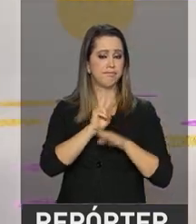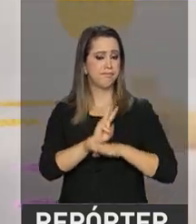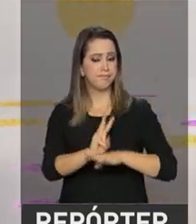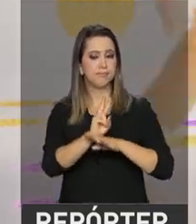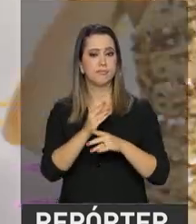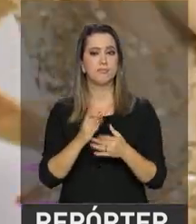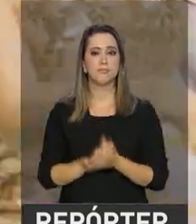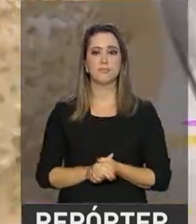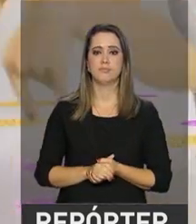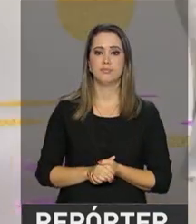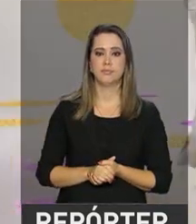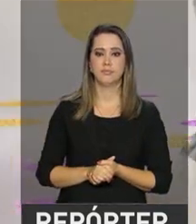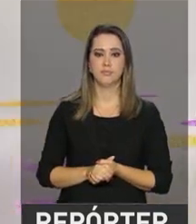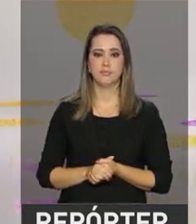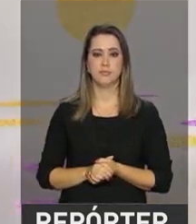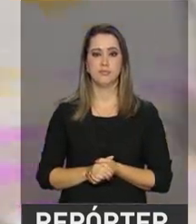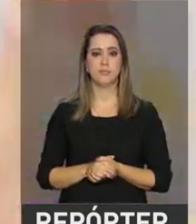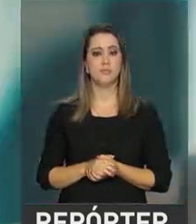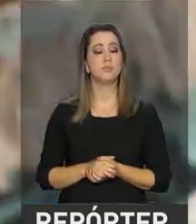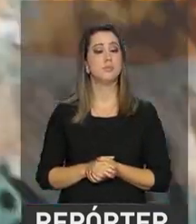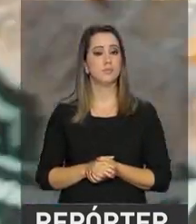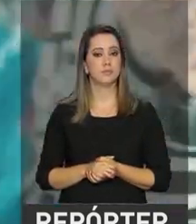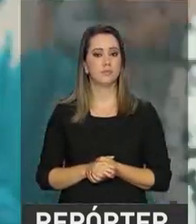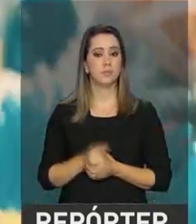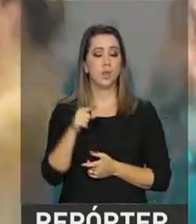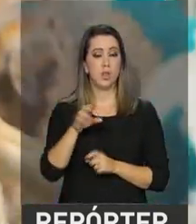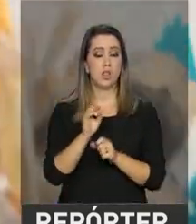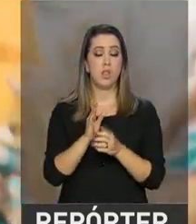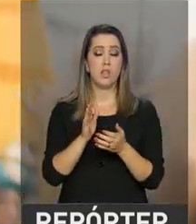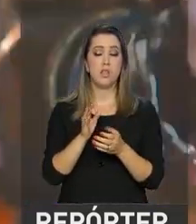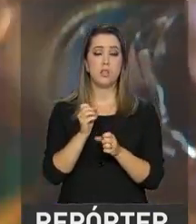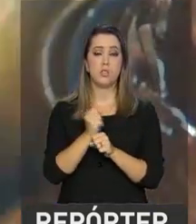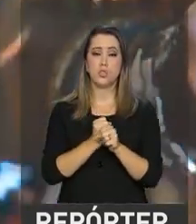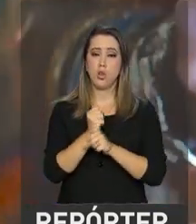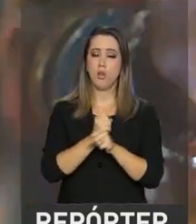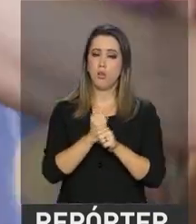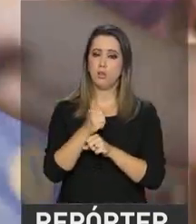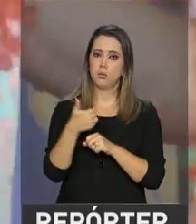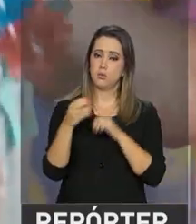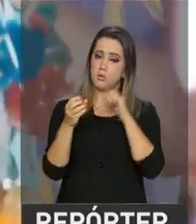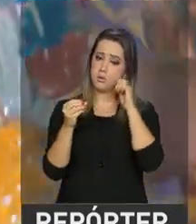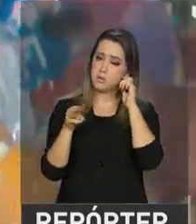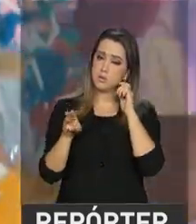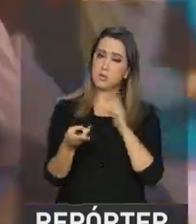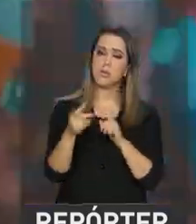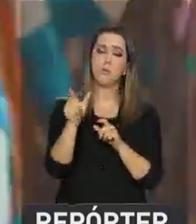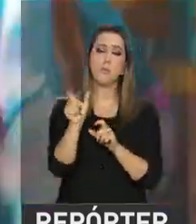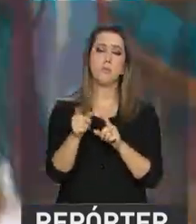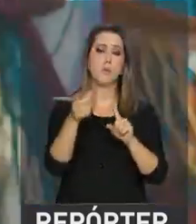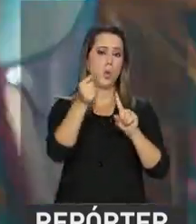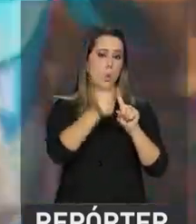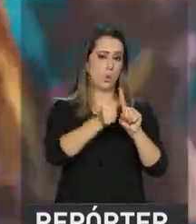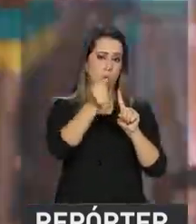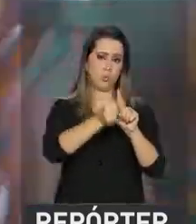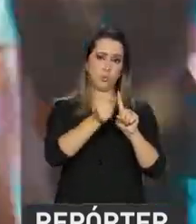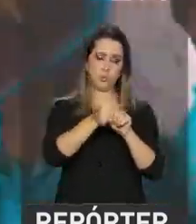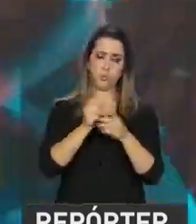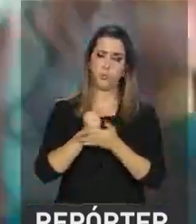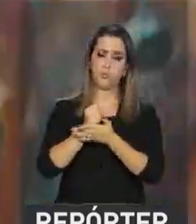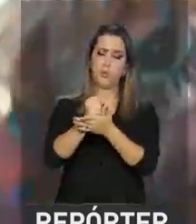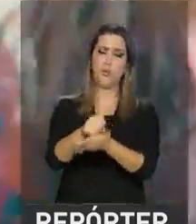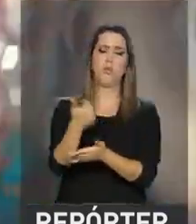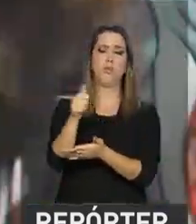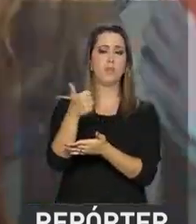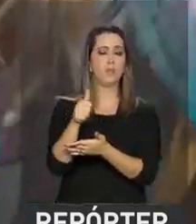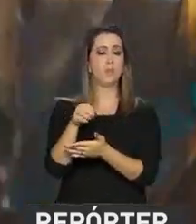combinado, tá protegido. Segura, este ano vão ser distribuídos 100 milhões de preservativos e disponibilizados 11